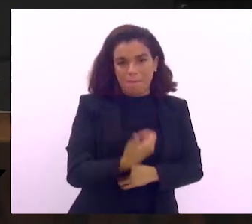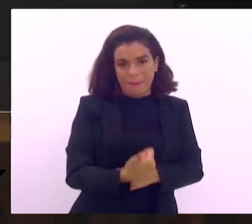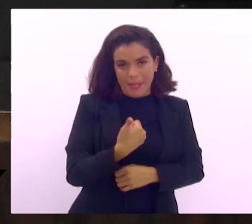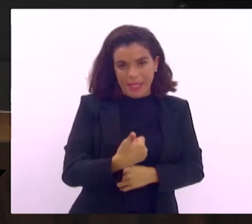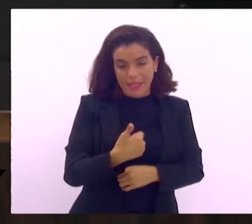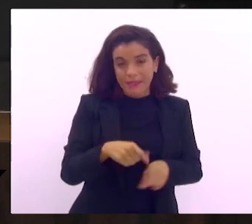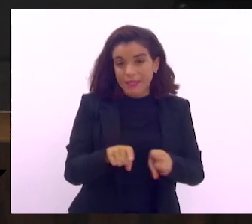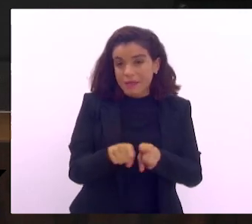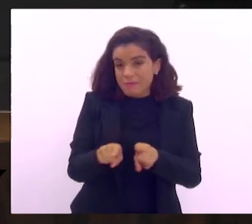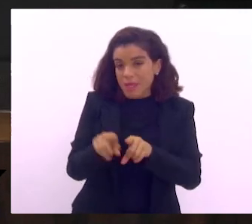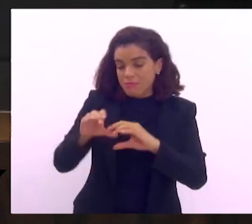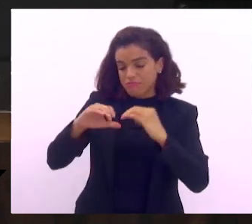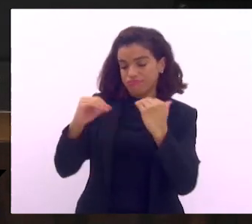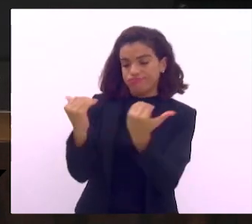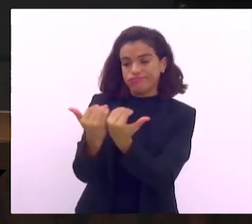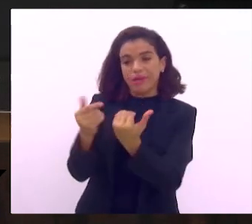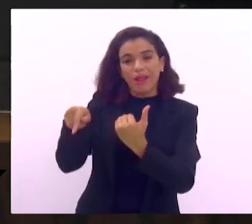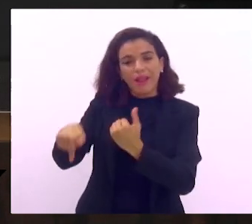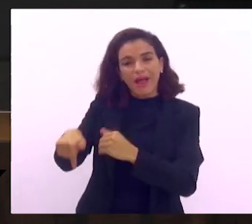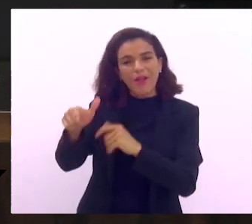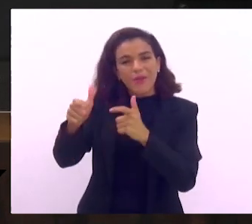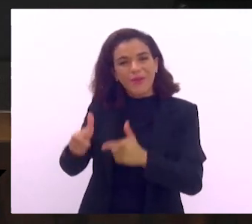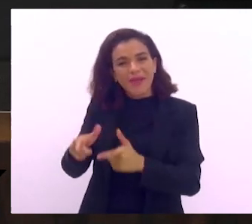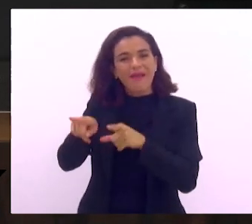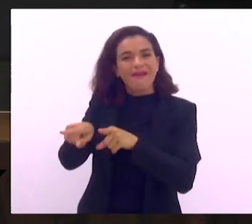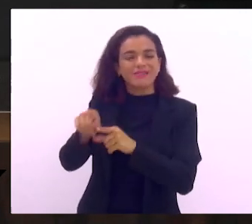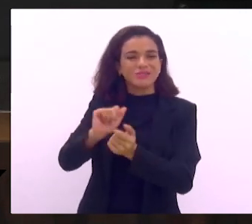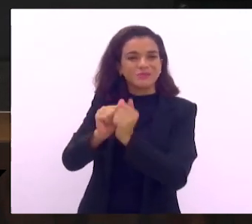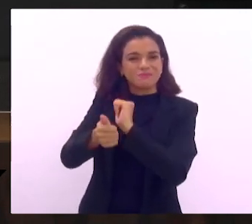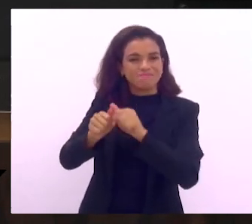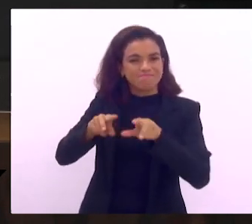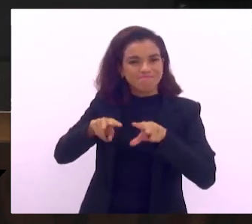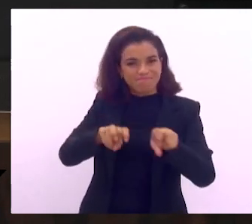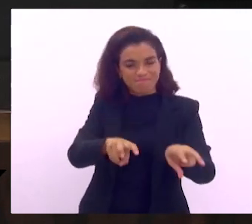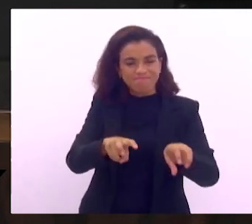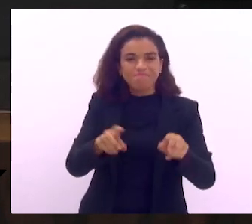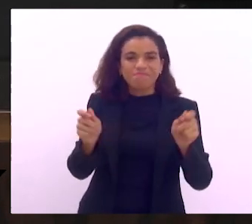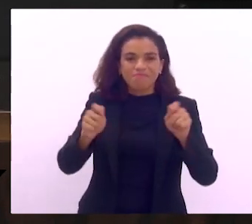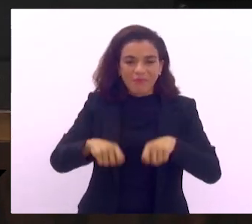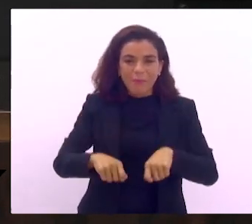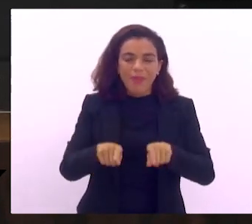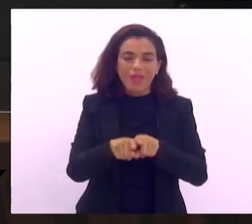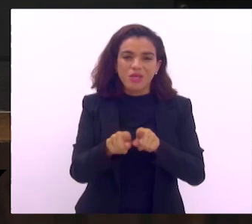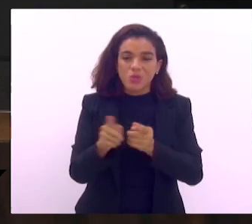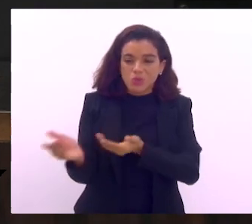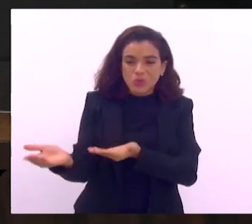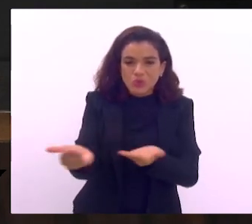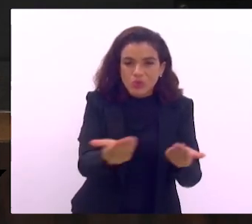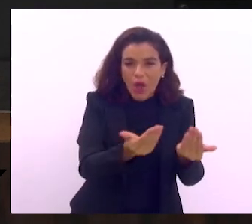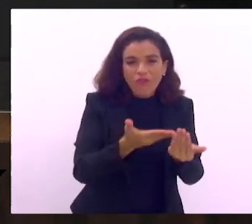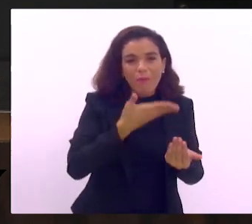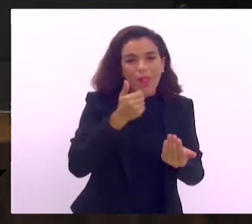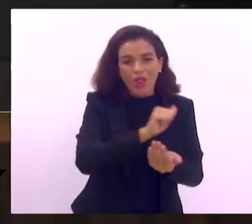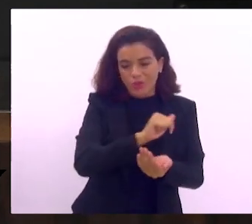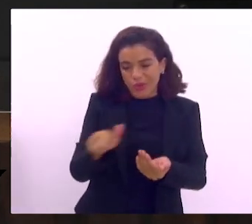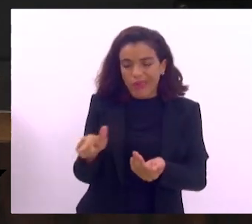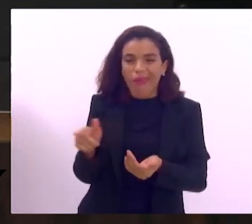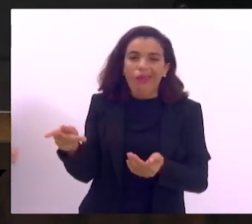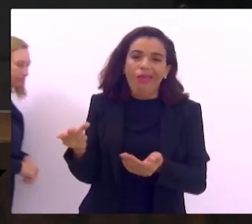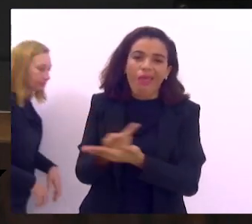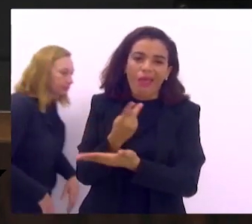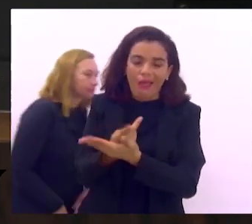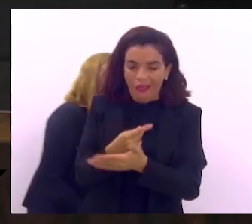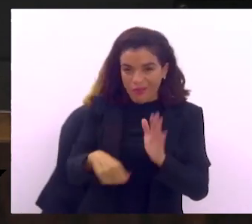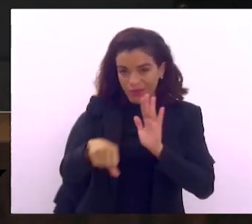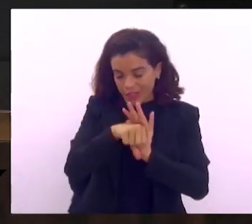foi um grande equipamento que ajudou muito aos jovens do nosso estado do Rio de Janeiro, tirando os jovens do caminho errado. Então essa é uma